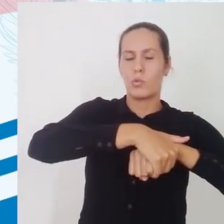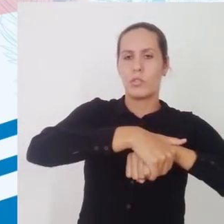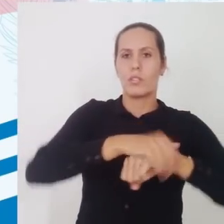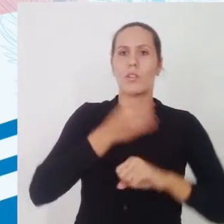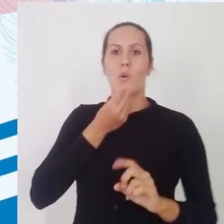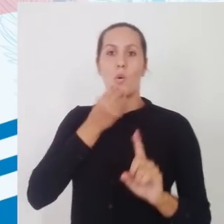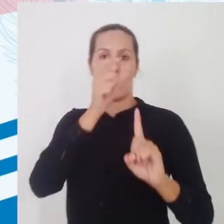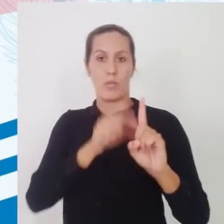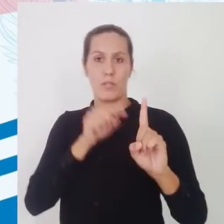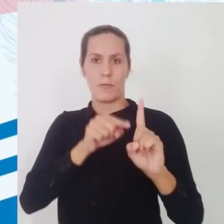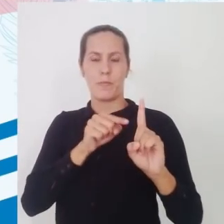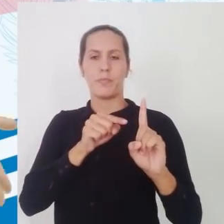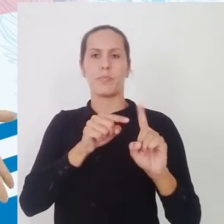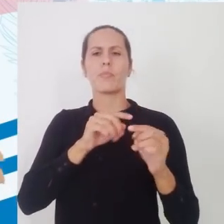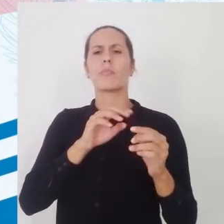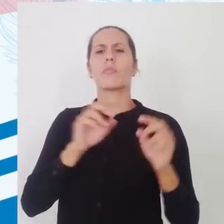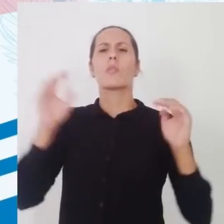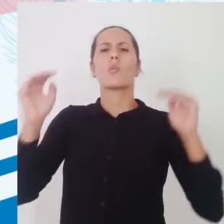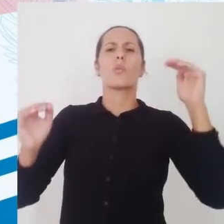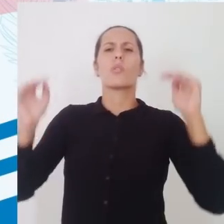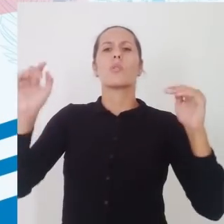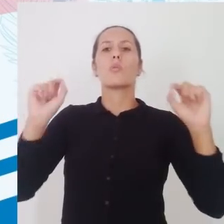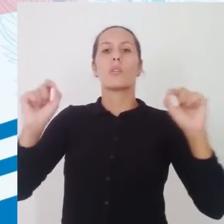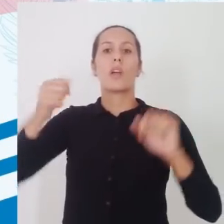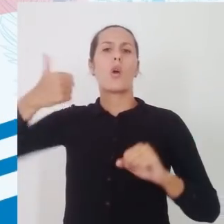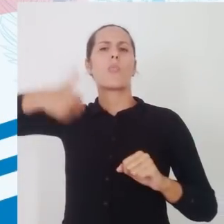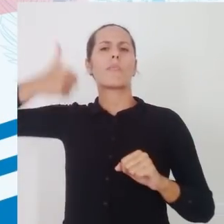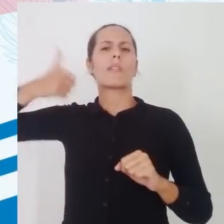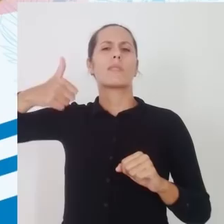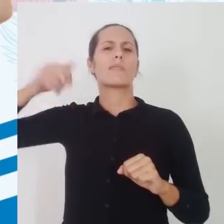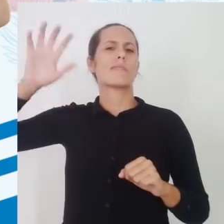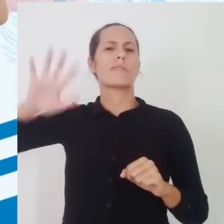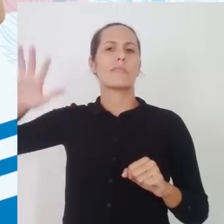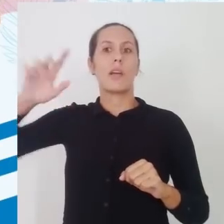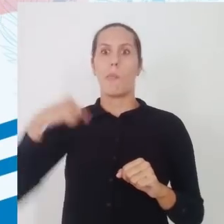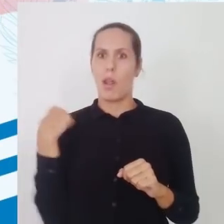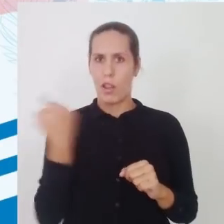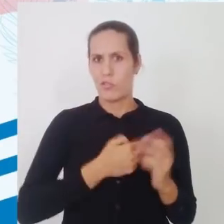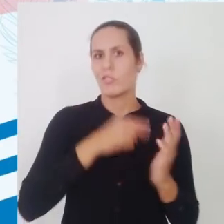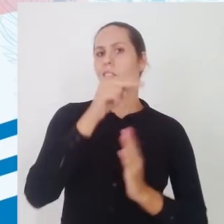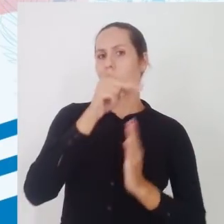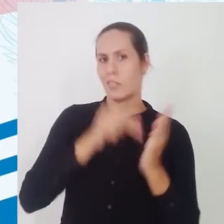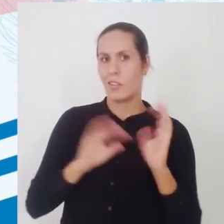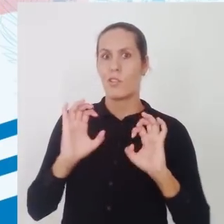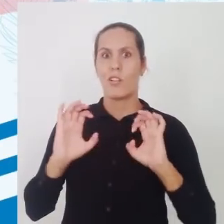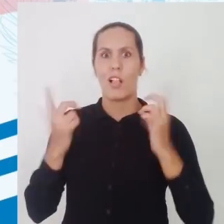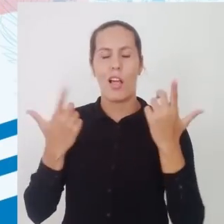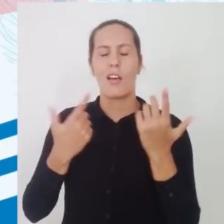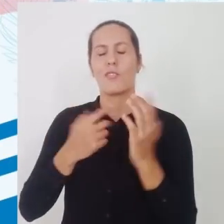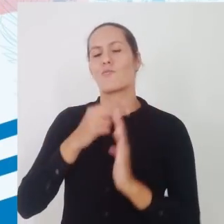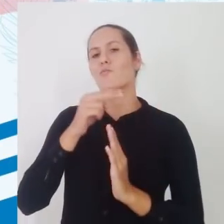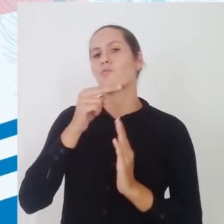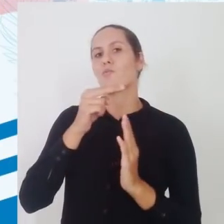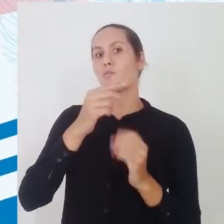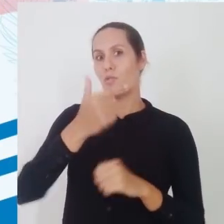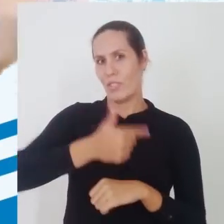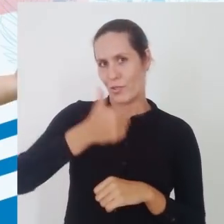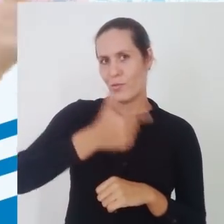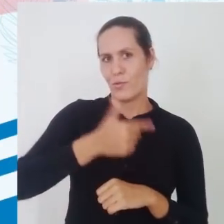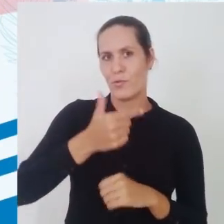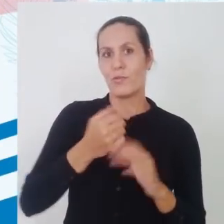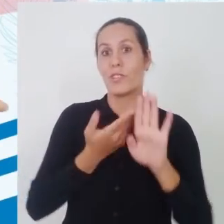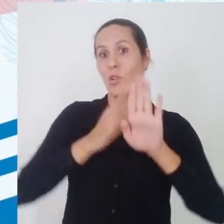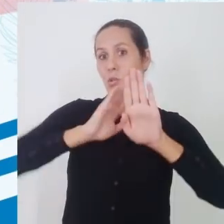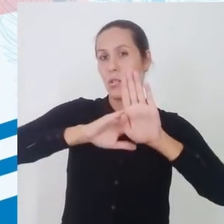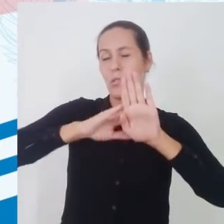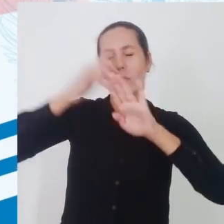a noite. Ou seja, para o H, o nível de interpretação dele é o primeiro. Mas para a gente, leitor, já é o